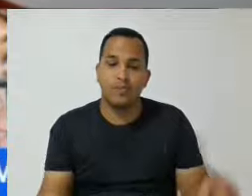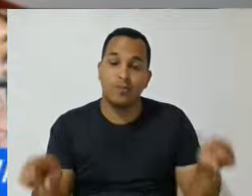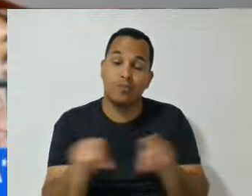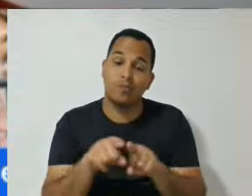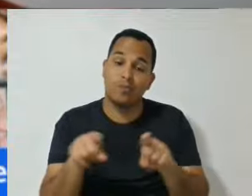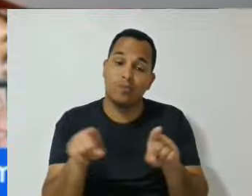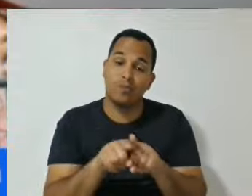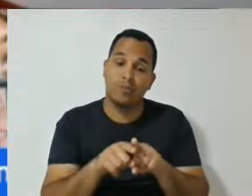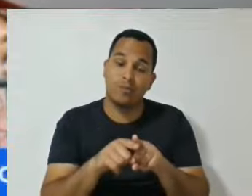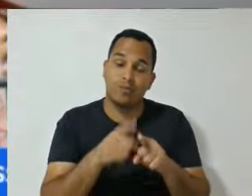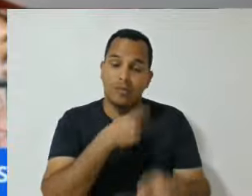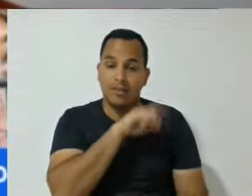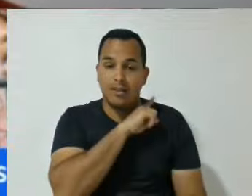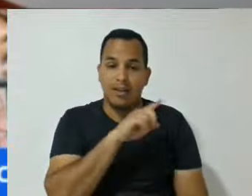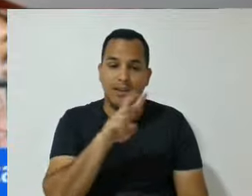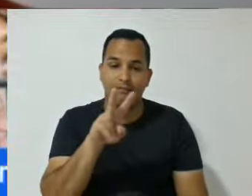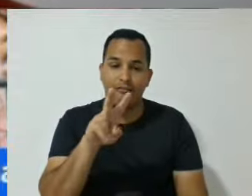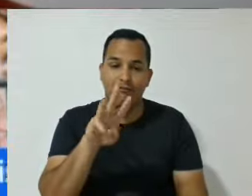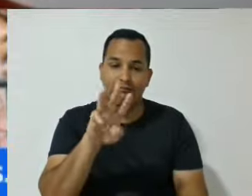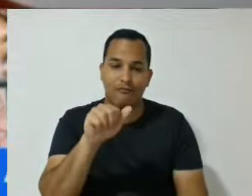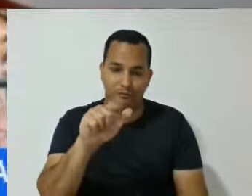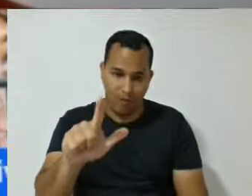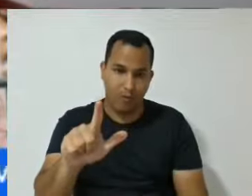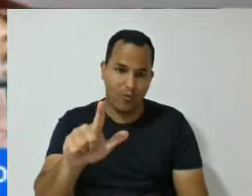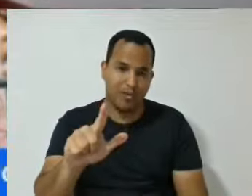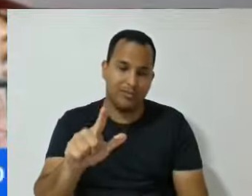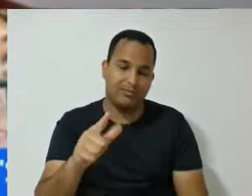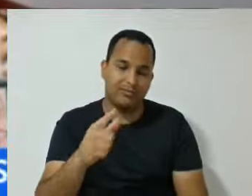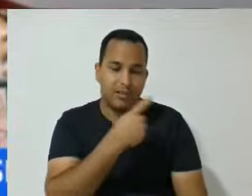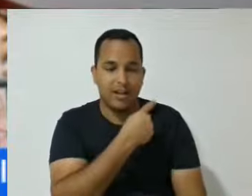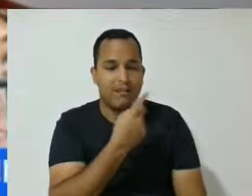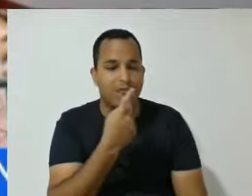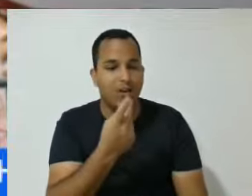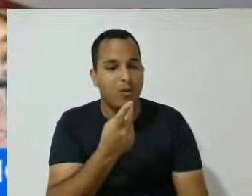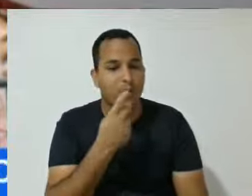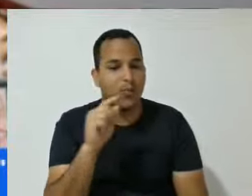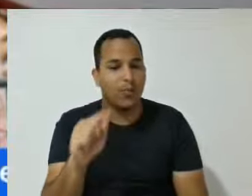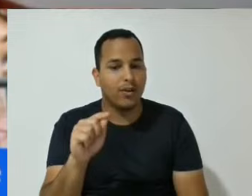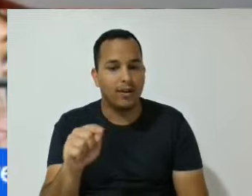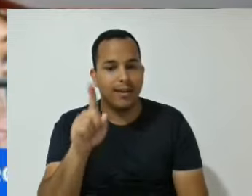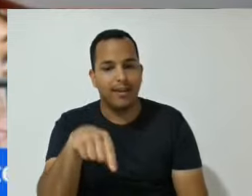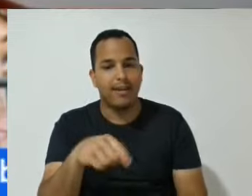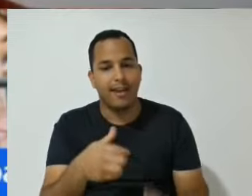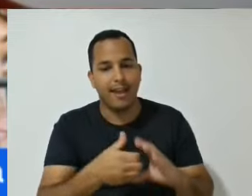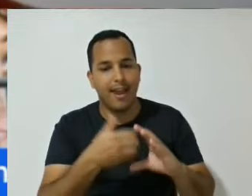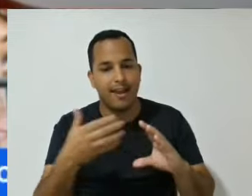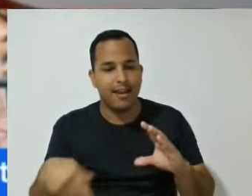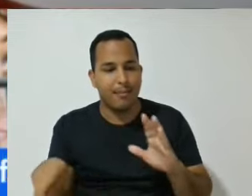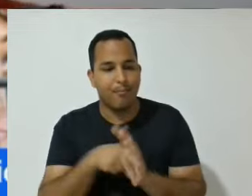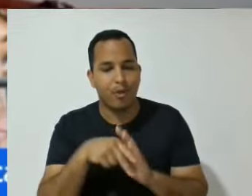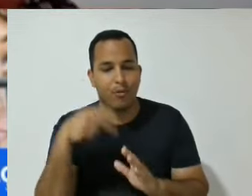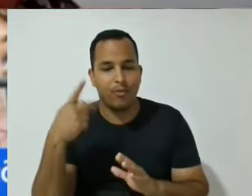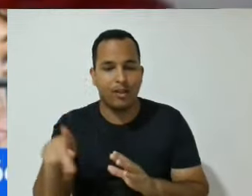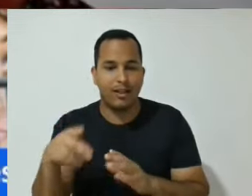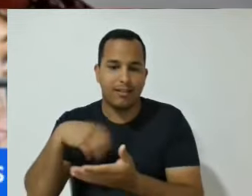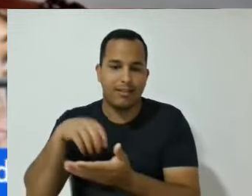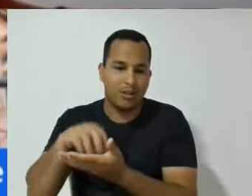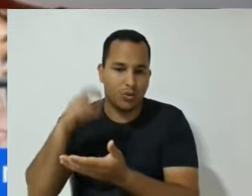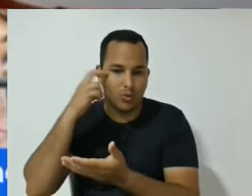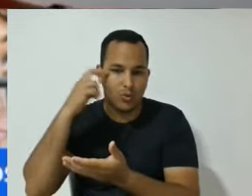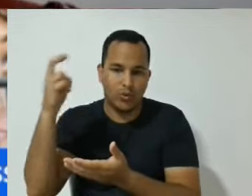Val Souza, ela dizendo que é uma característica do Centro Cultural